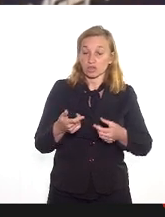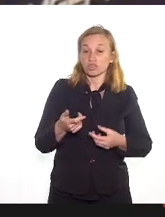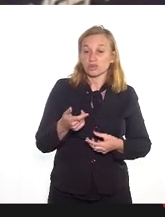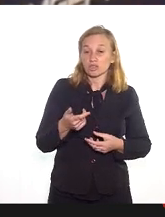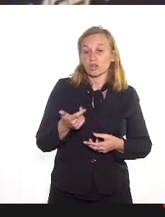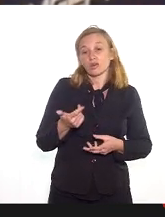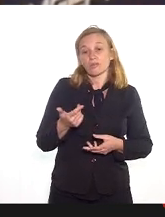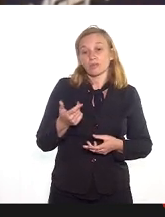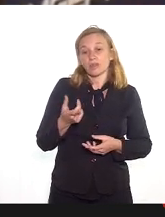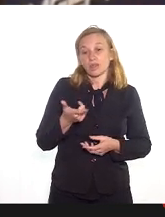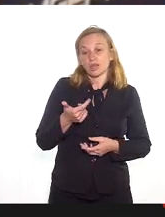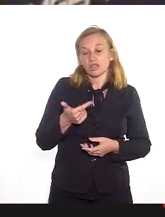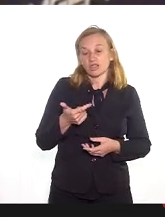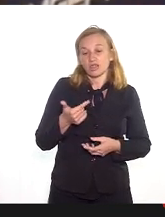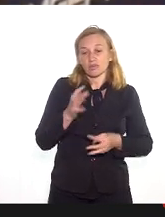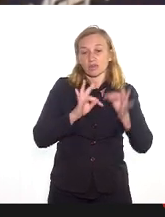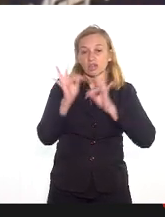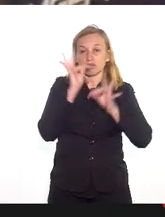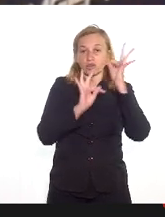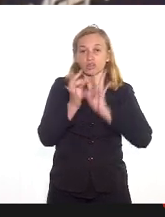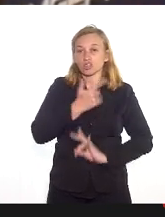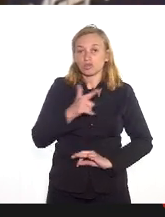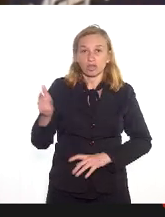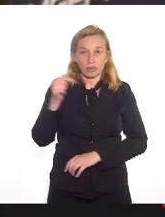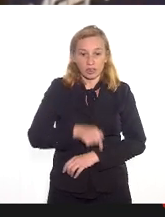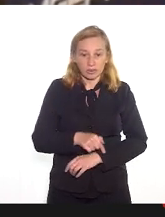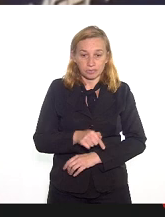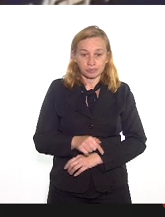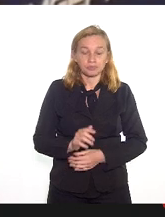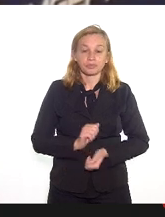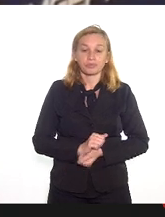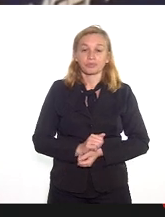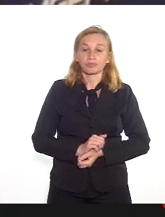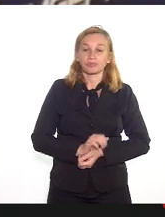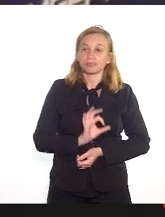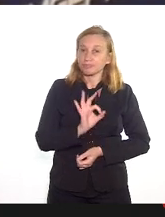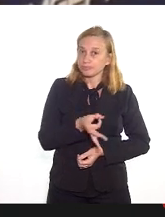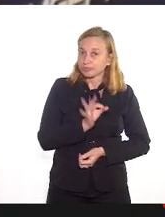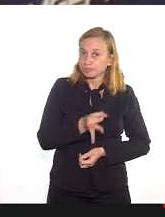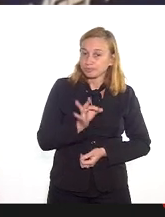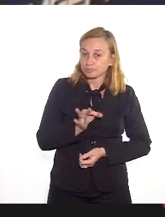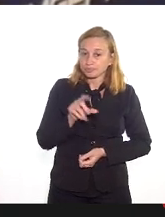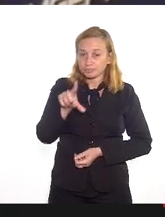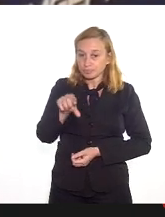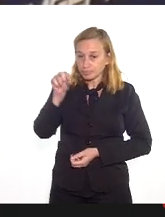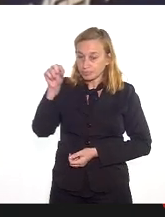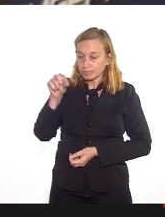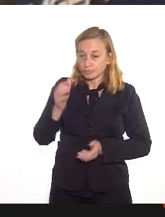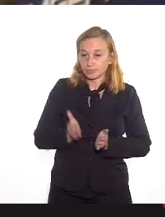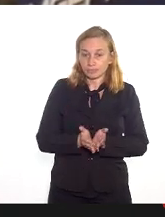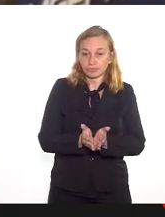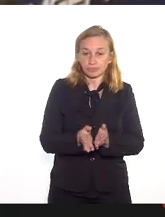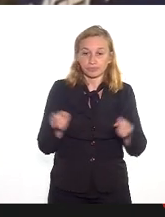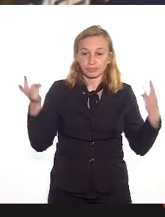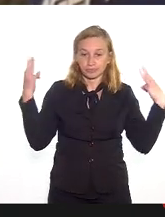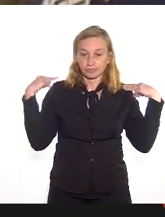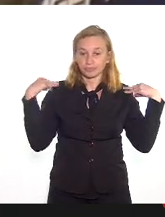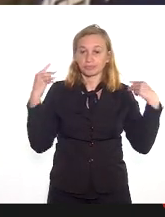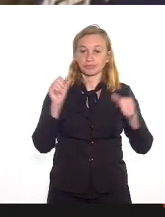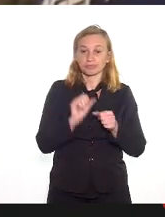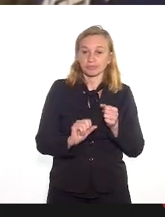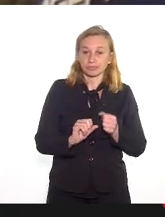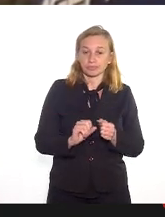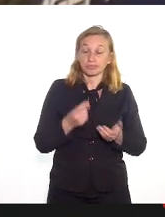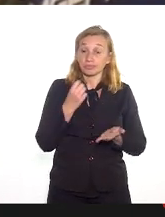que nós não temos aqui. Então, isso foi estabelecido na escolha que a Marinha fez, foi estabelecido